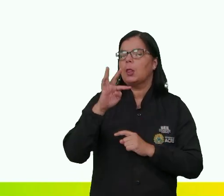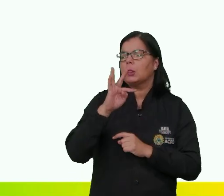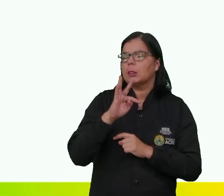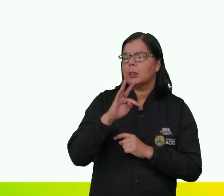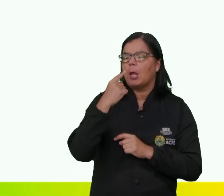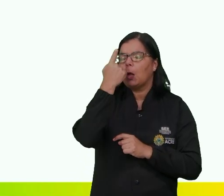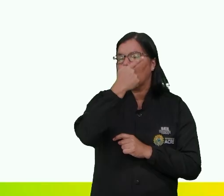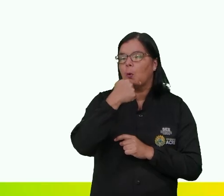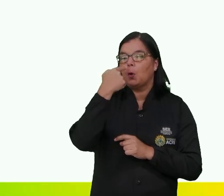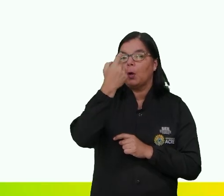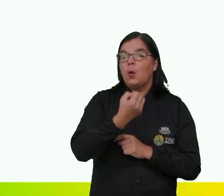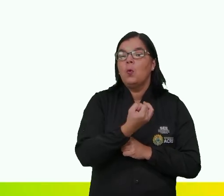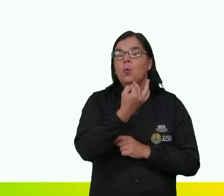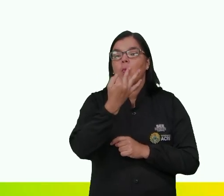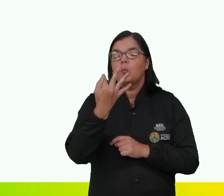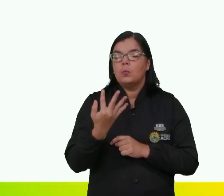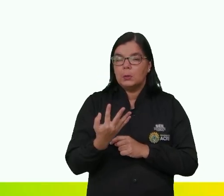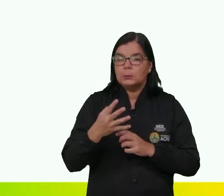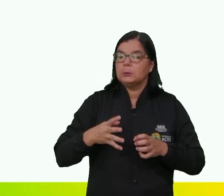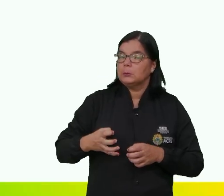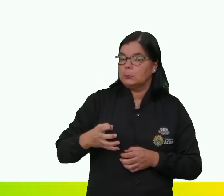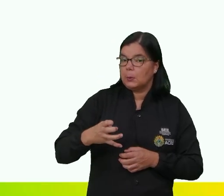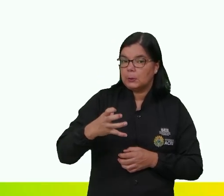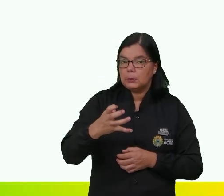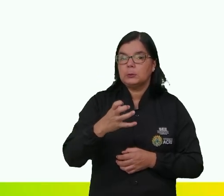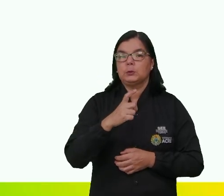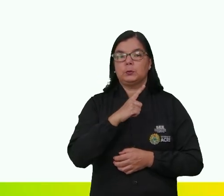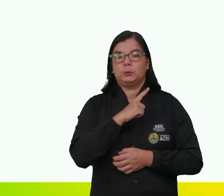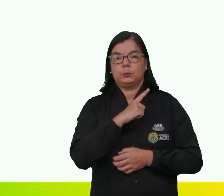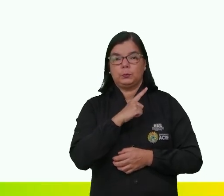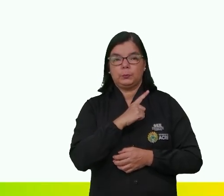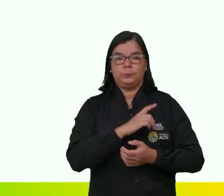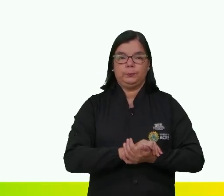nós teremos? A questão que nós temos que nos perguntar.